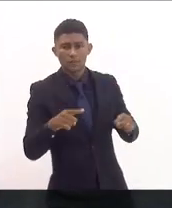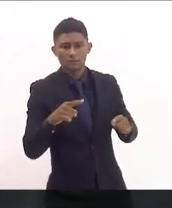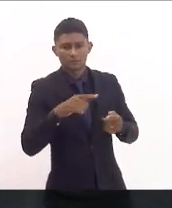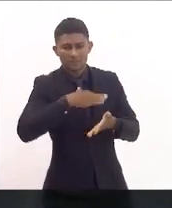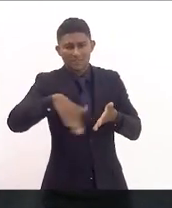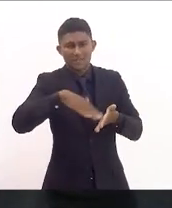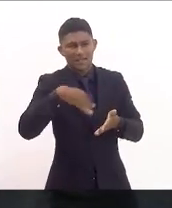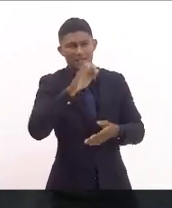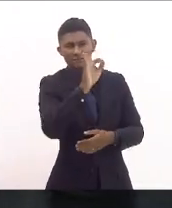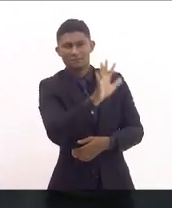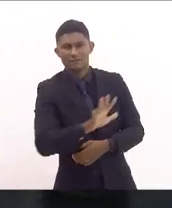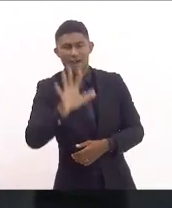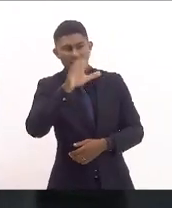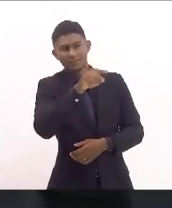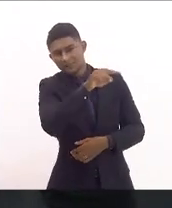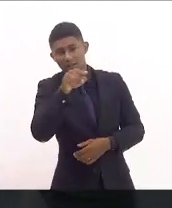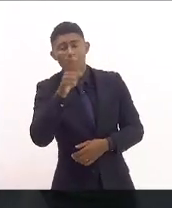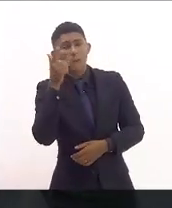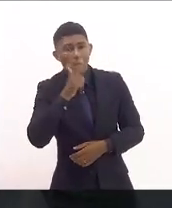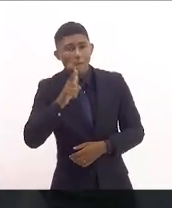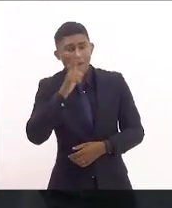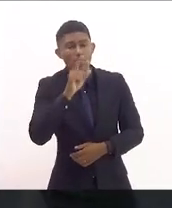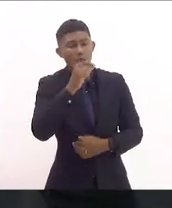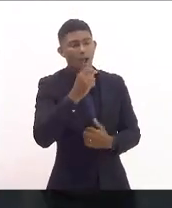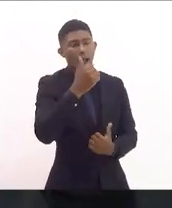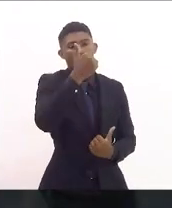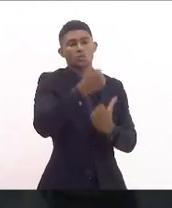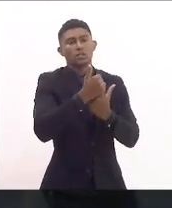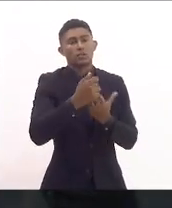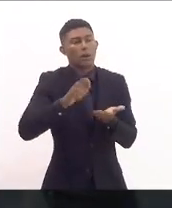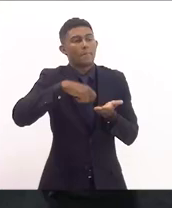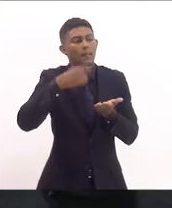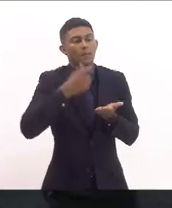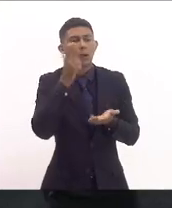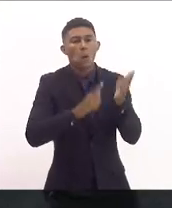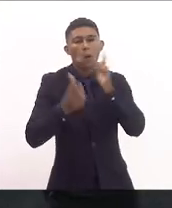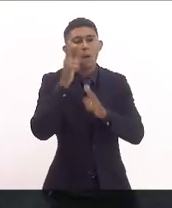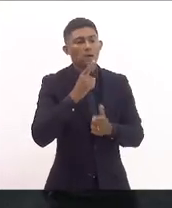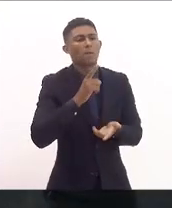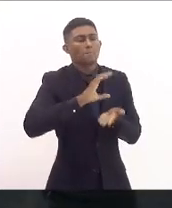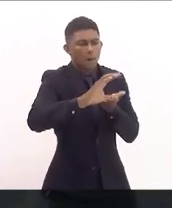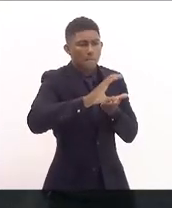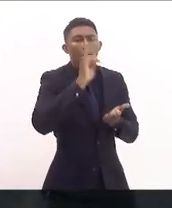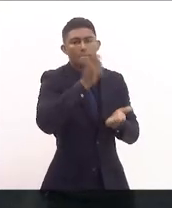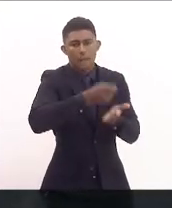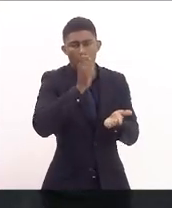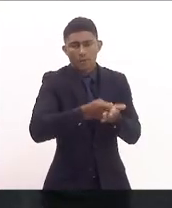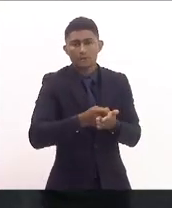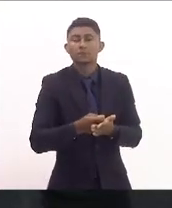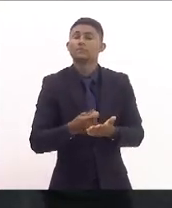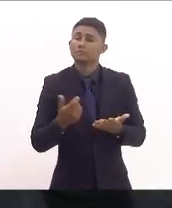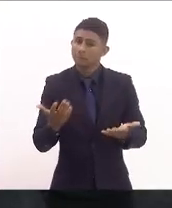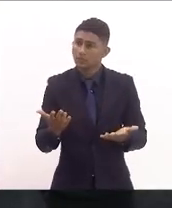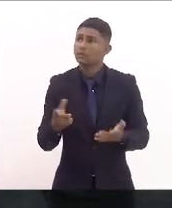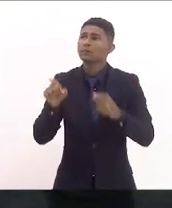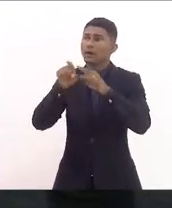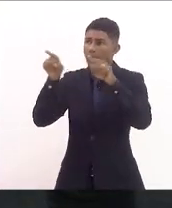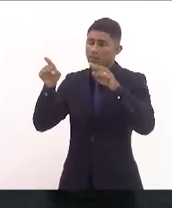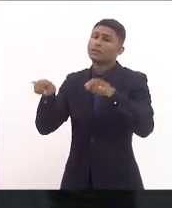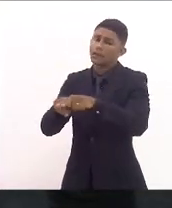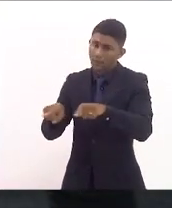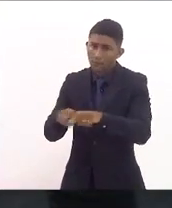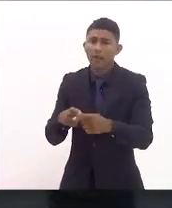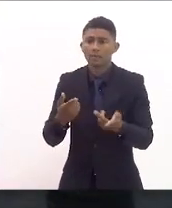da secretaria de fazenda tiveram seu auxílio alimentação apoio tem que ter então é muito justo muito justo